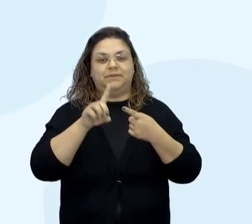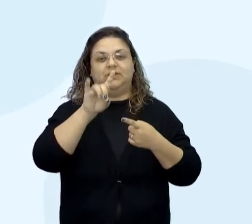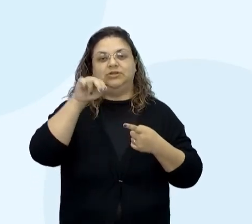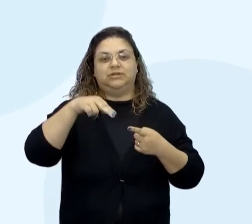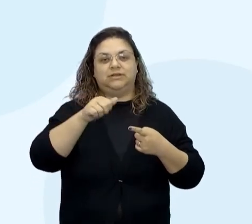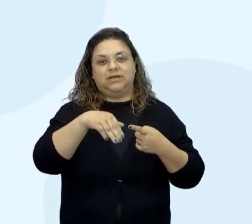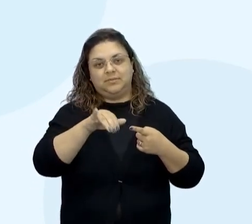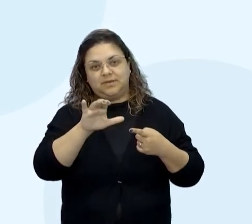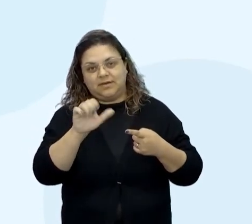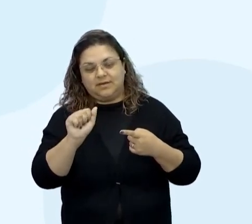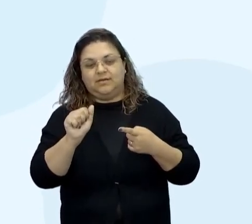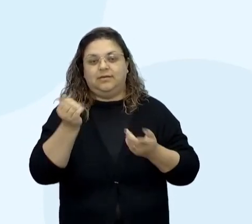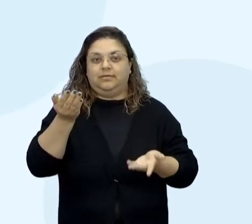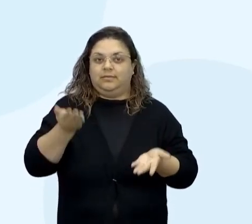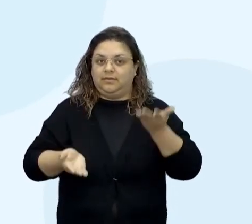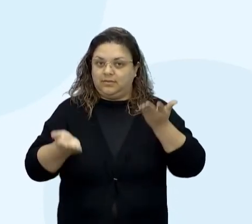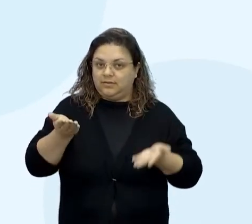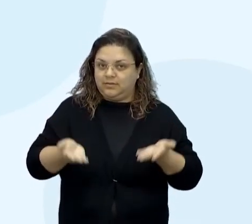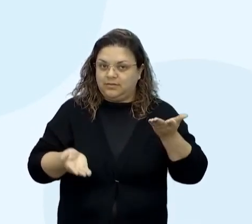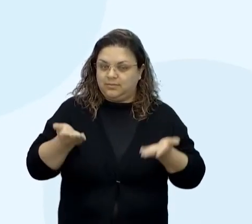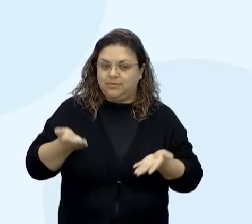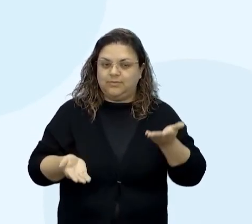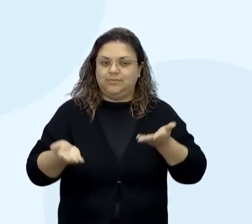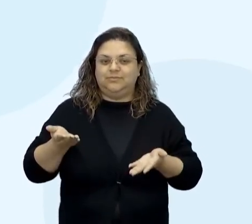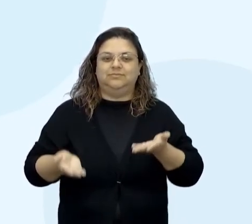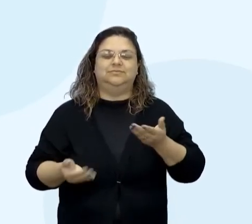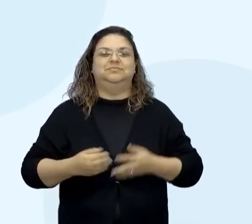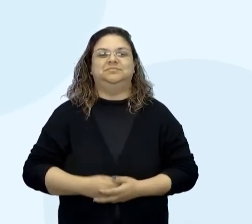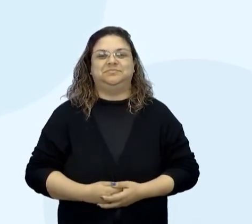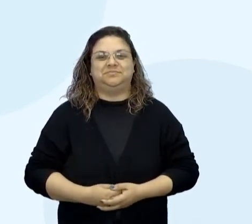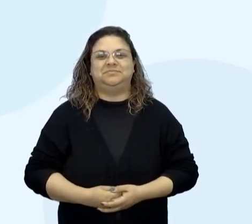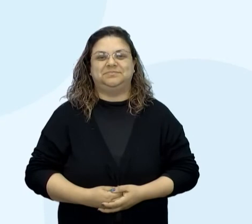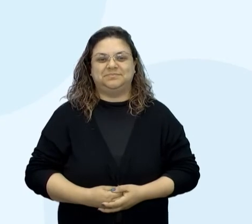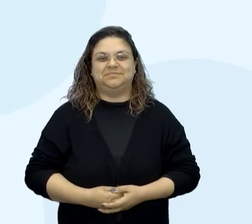e equilíbrio, né? Da dinâmica e equilíbrio,